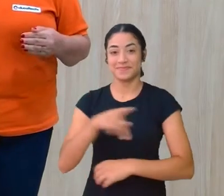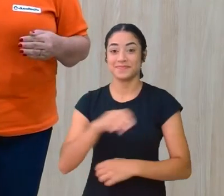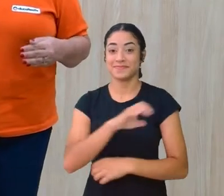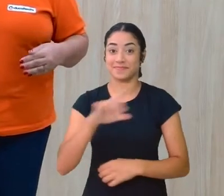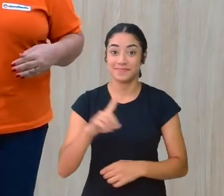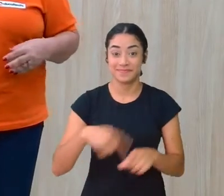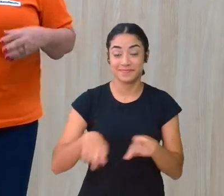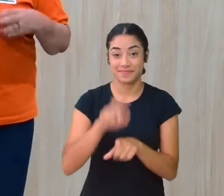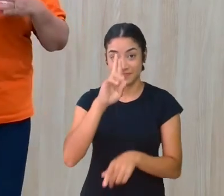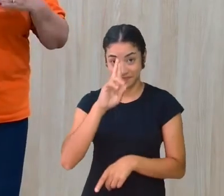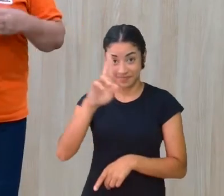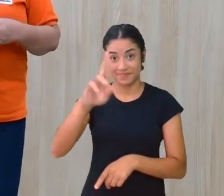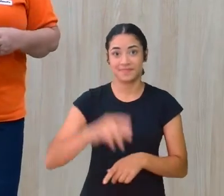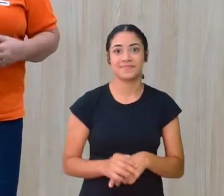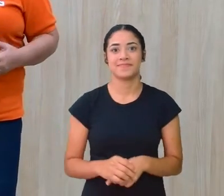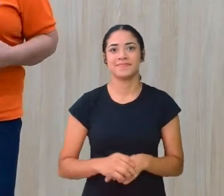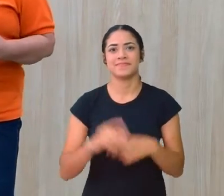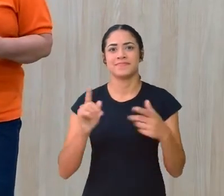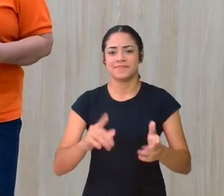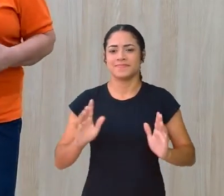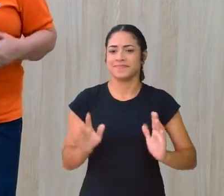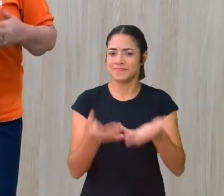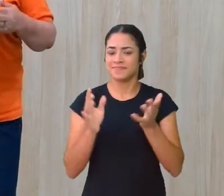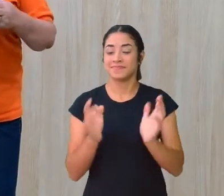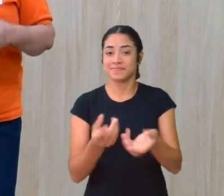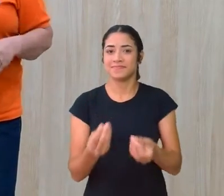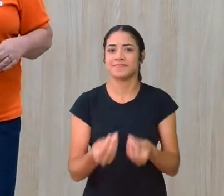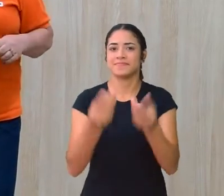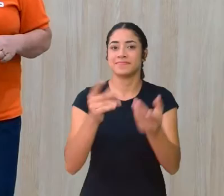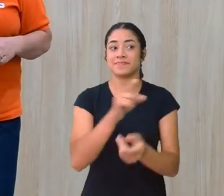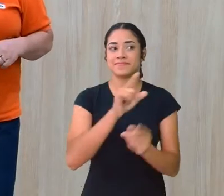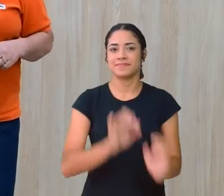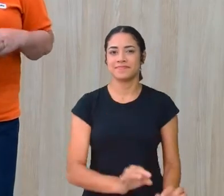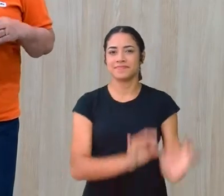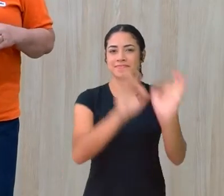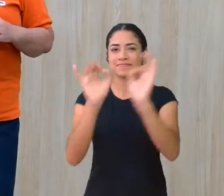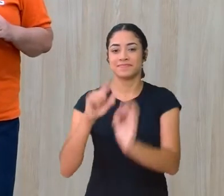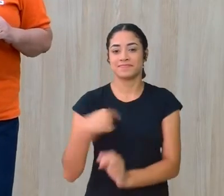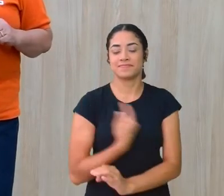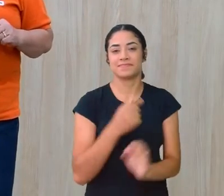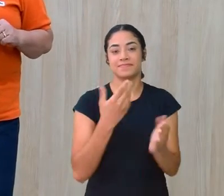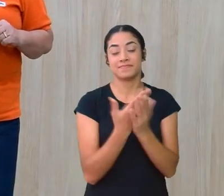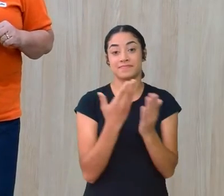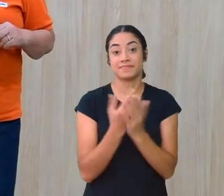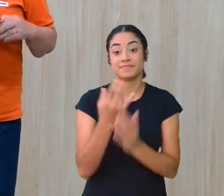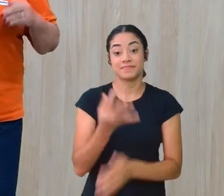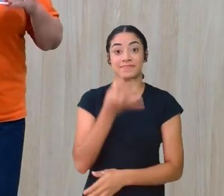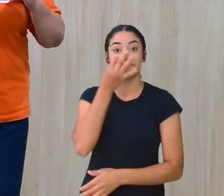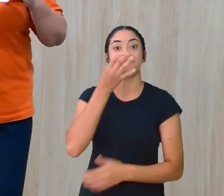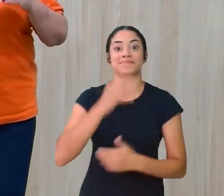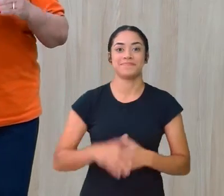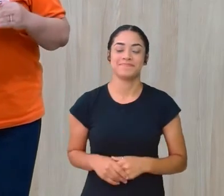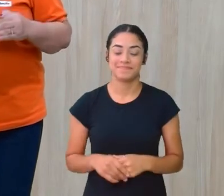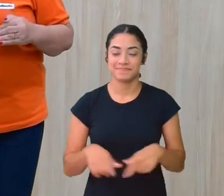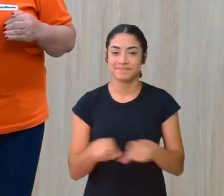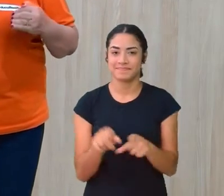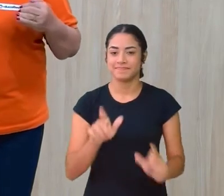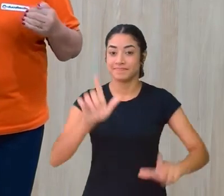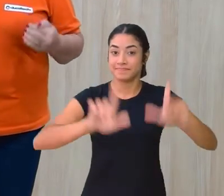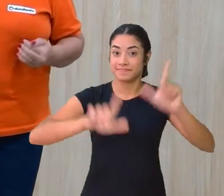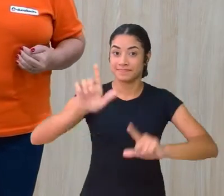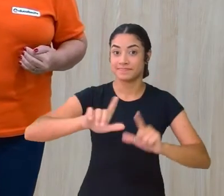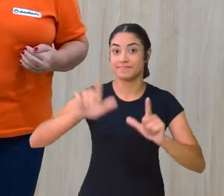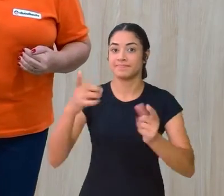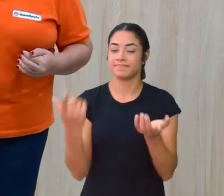coordenadores e gestores, o grande incentivo que tem dado para vocês assistirem a nossa aula neste momento ao vivo. Mas além da TV e